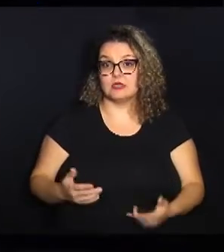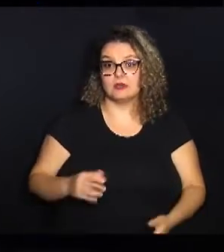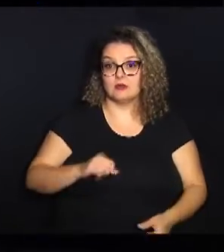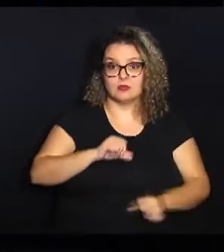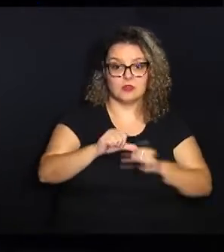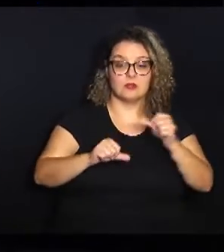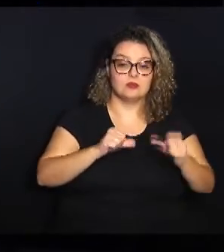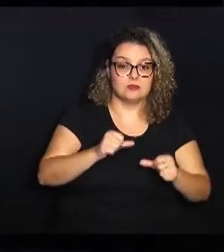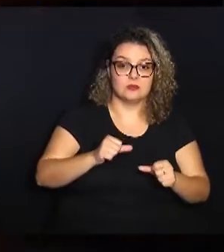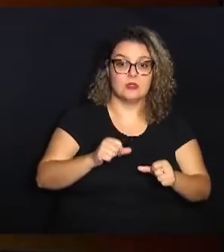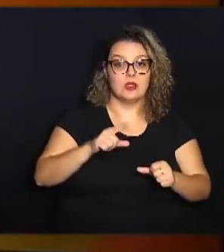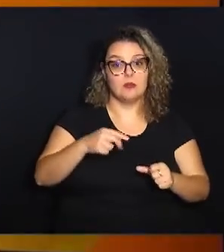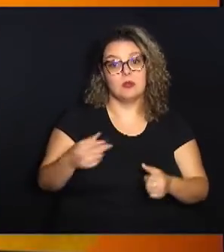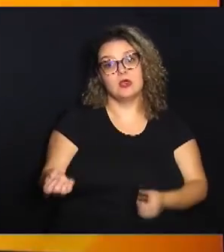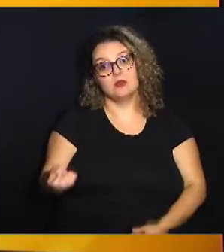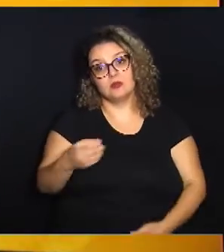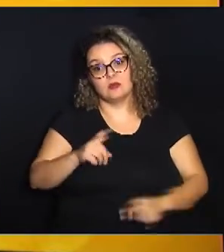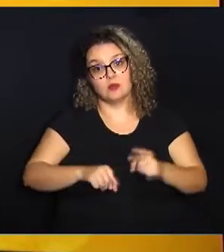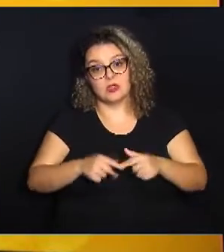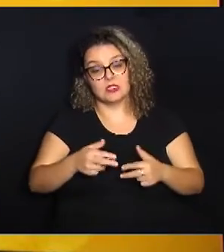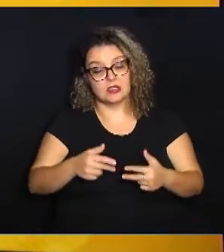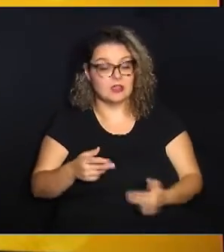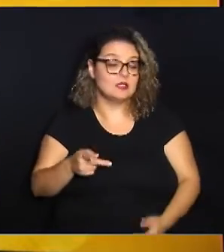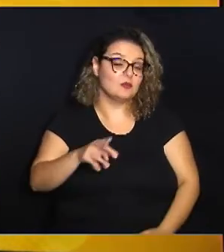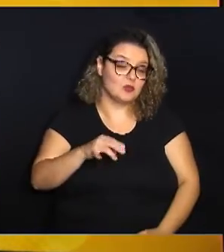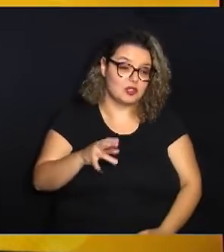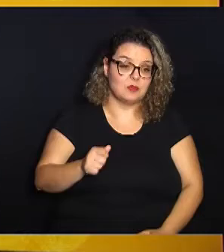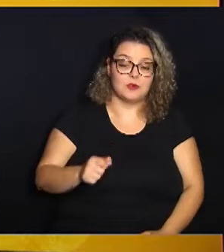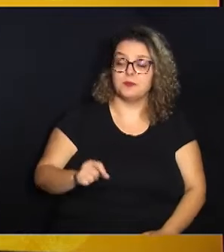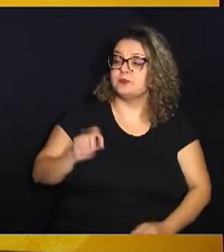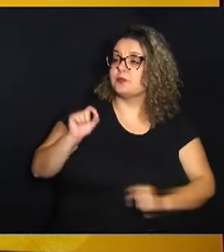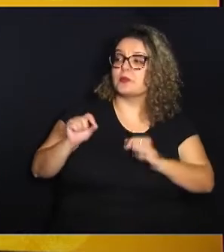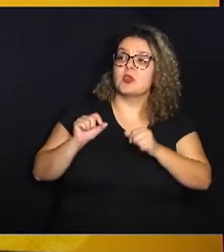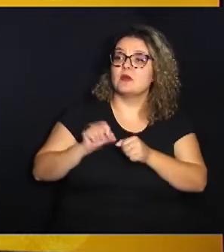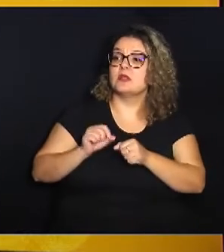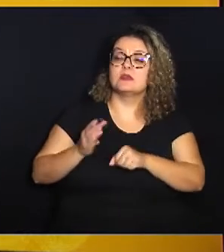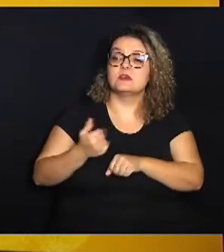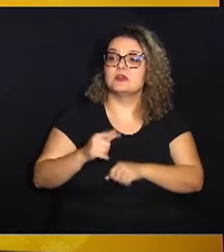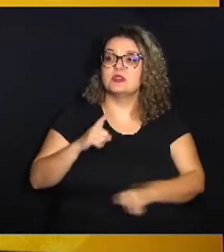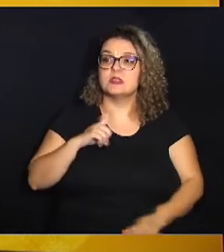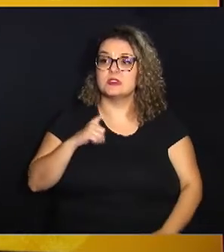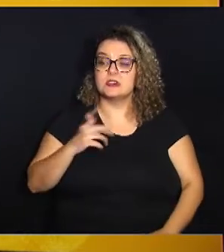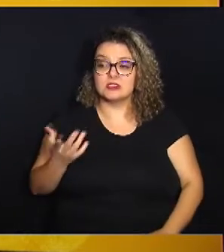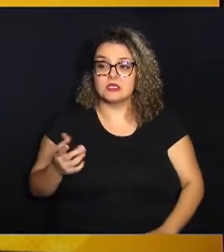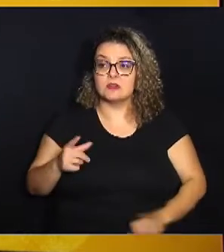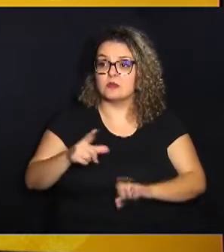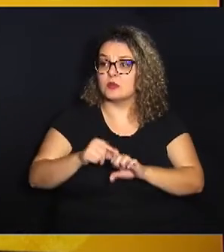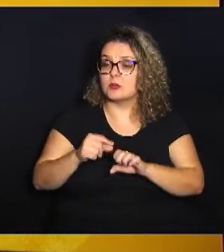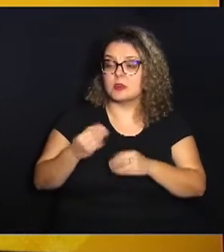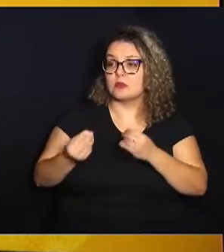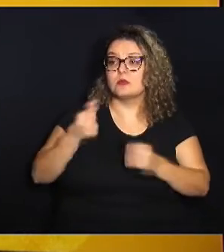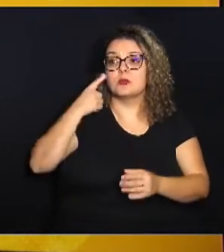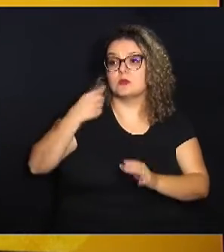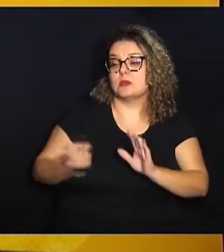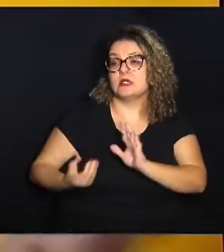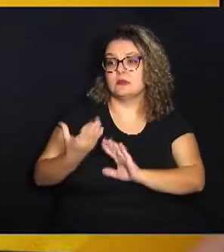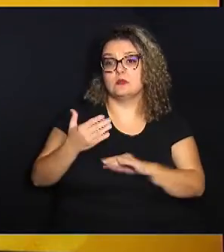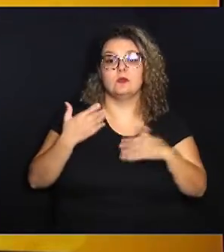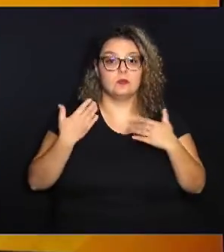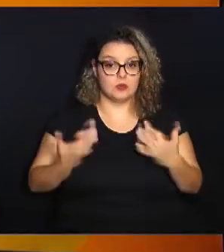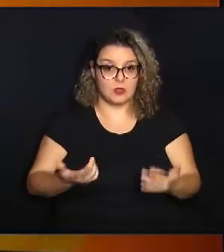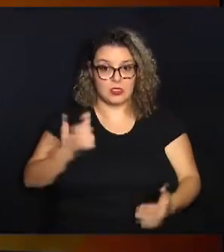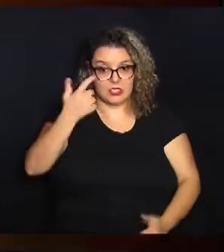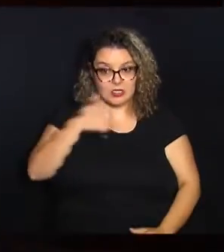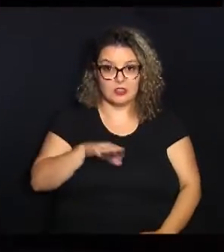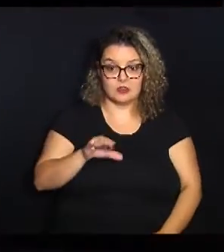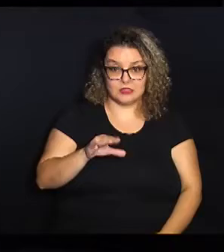uma nova matéria-prima. O que você fazia antes? Já teve outro empreendimento? Conta como surgiu essa ideia. Bom, eu sou cientista